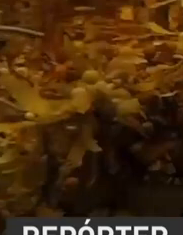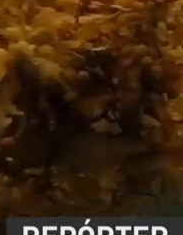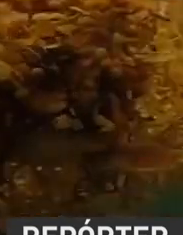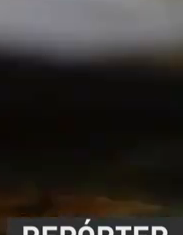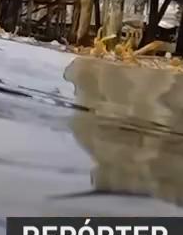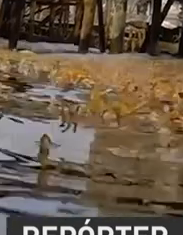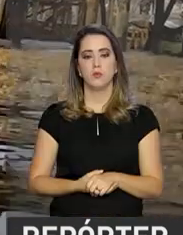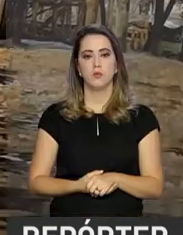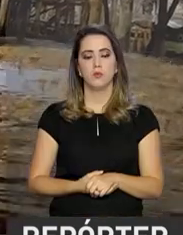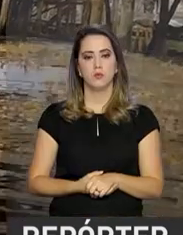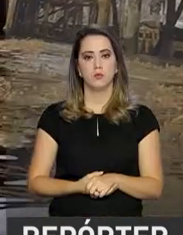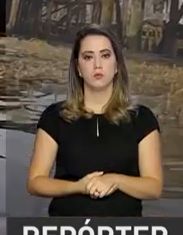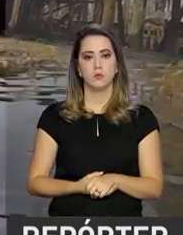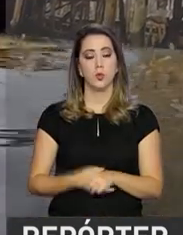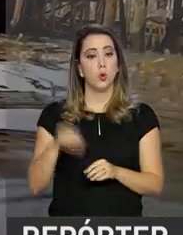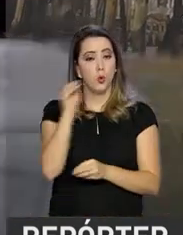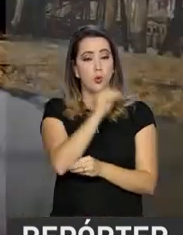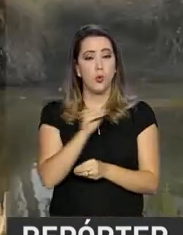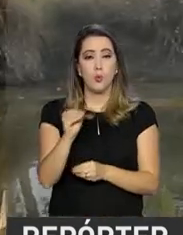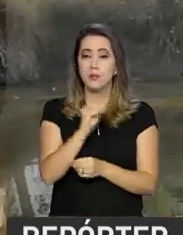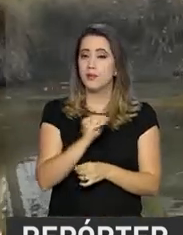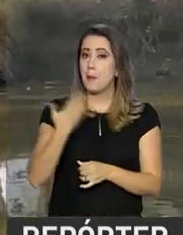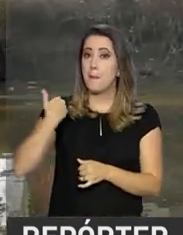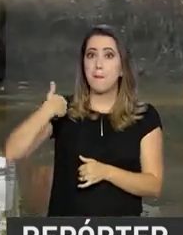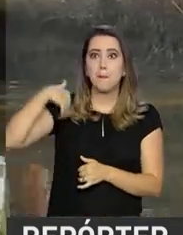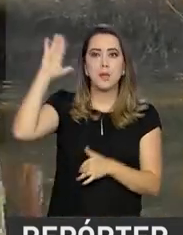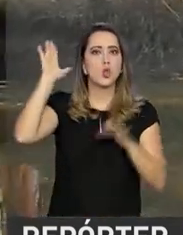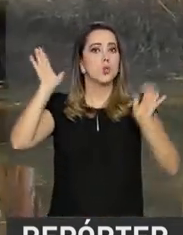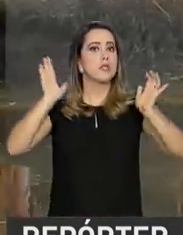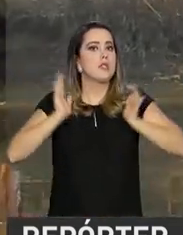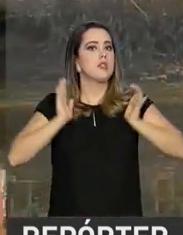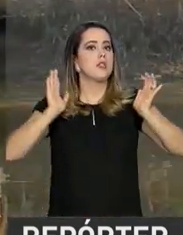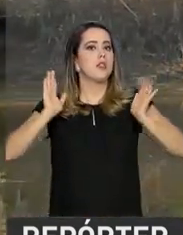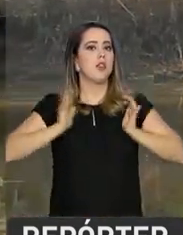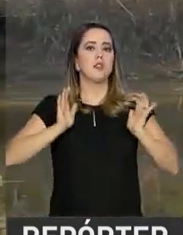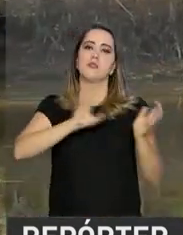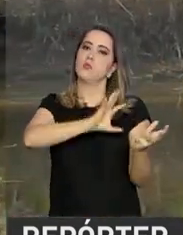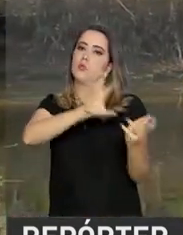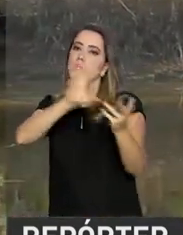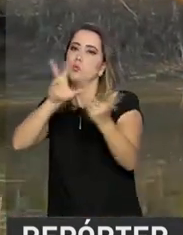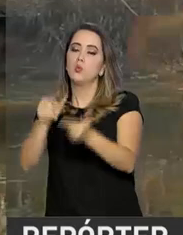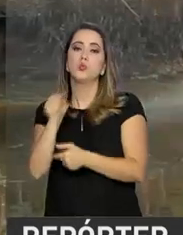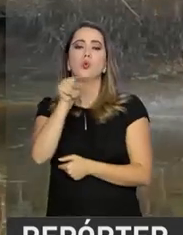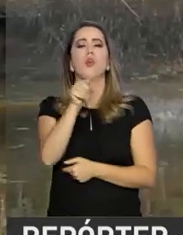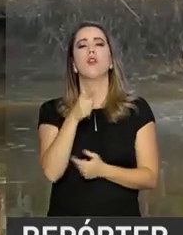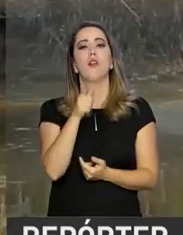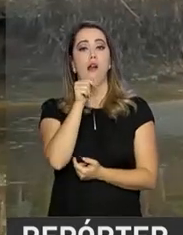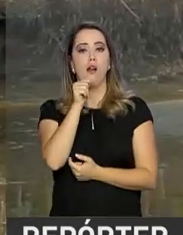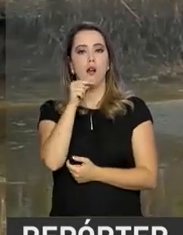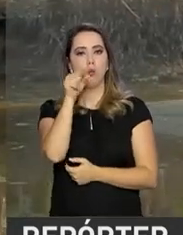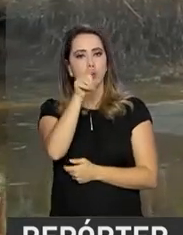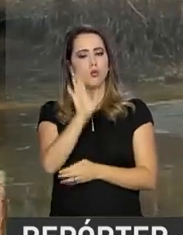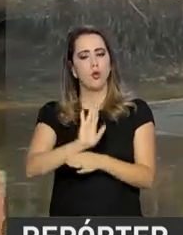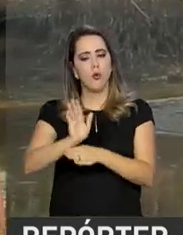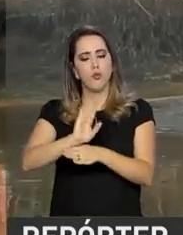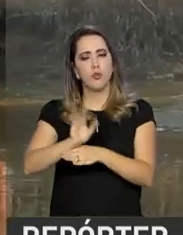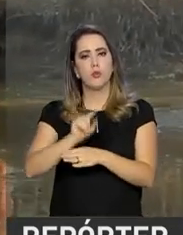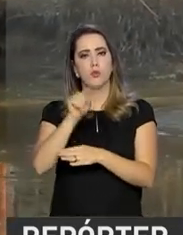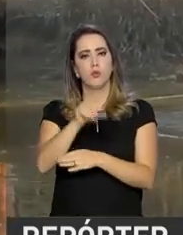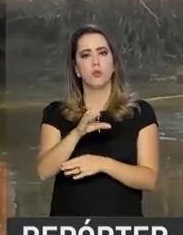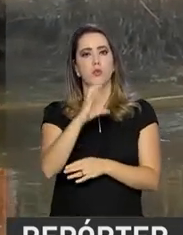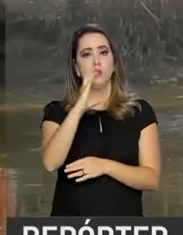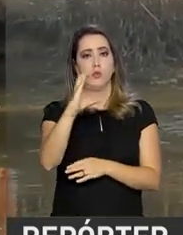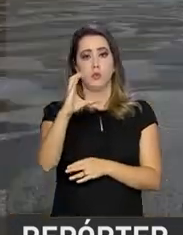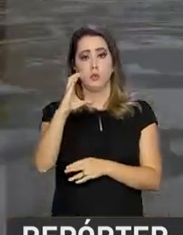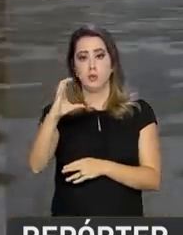preservar os maiores dentro do planeta a água é isso que uma mostra cinematográfica em exibição no centro